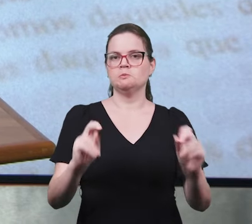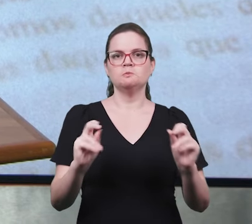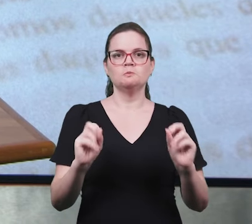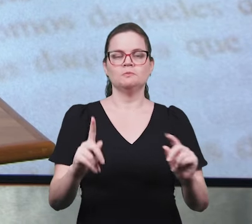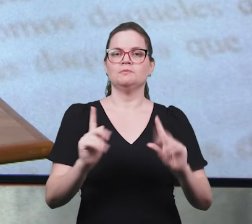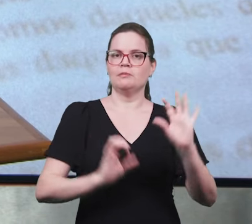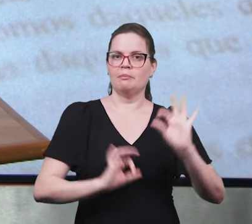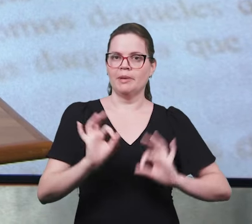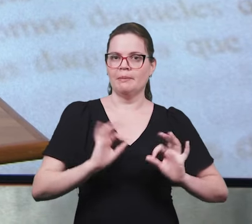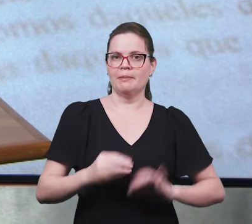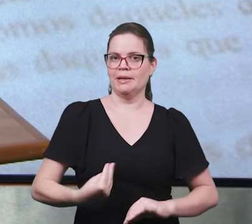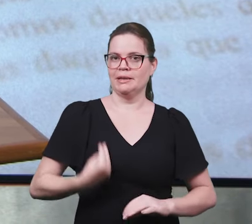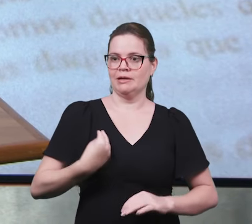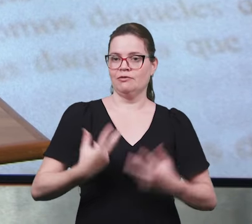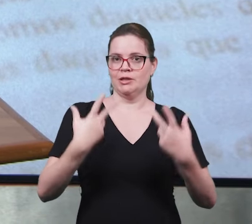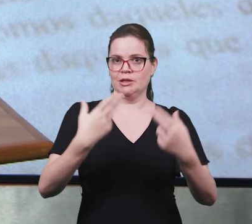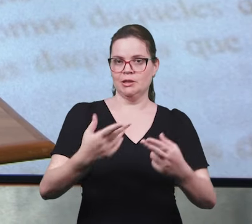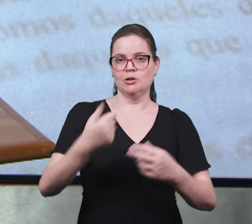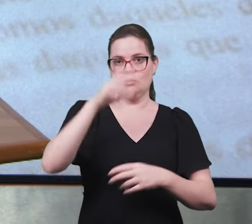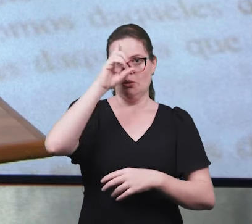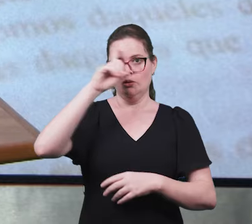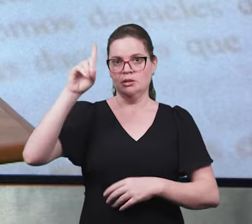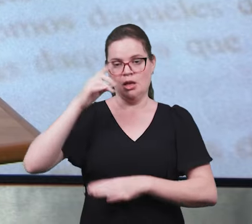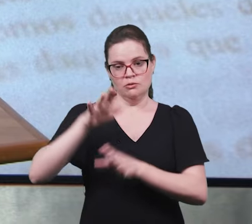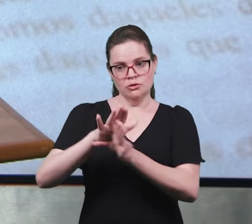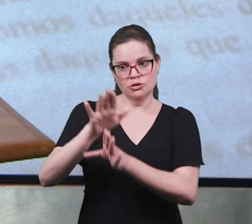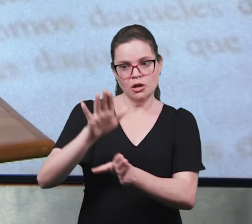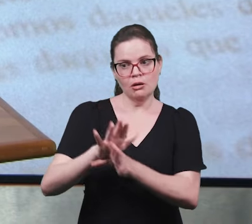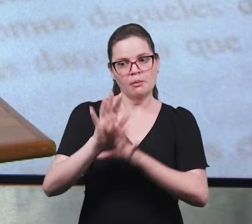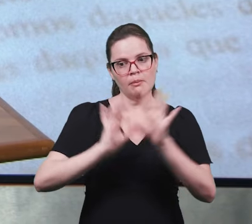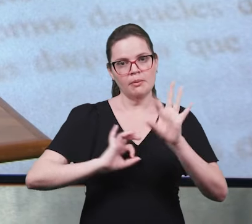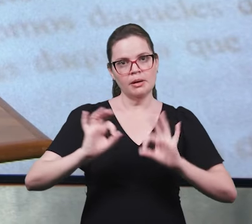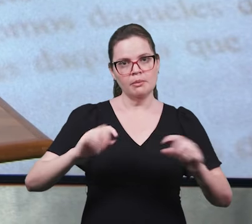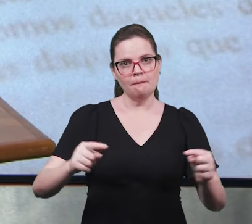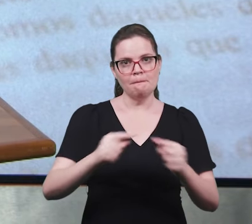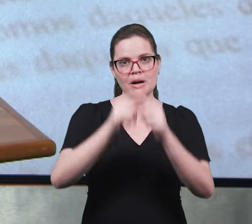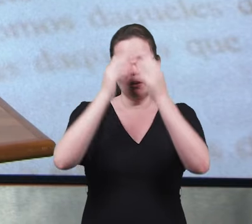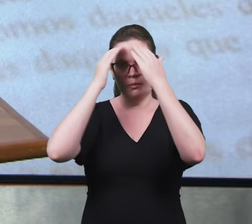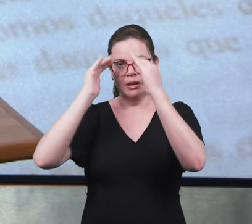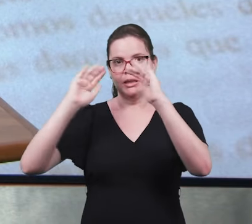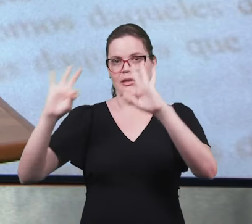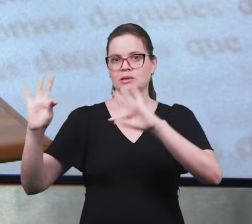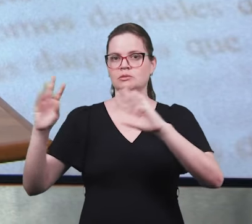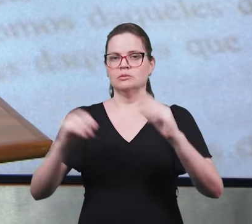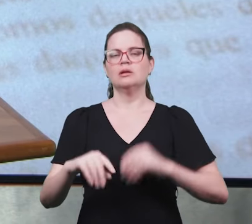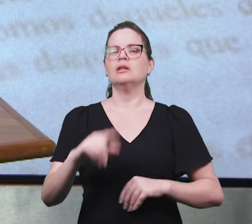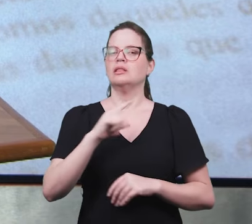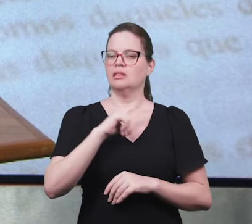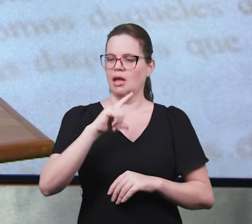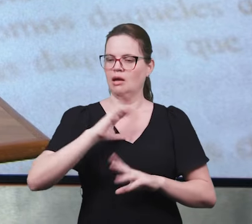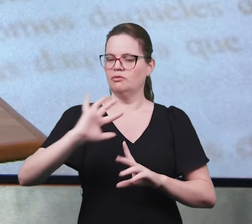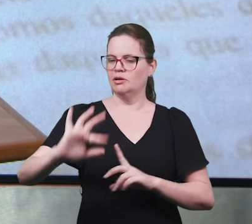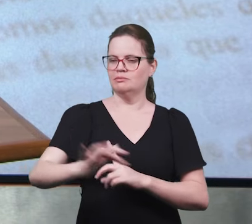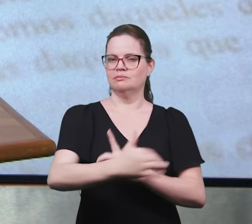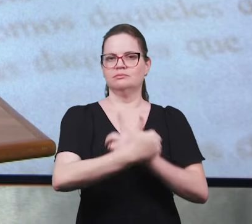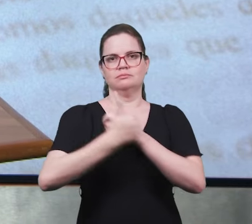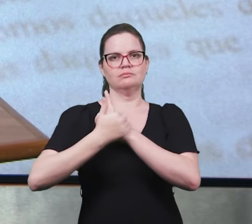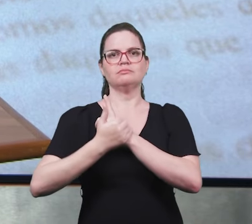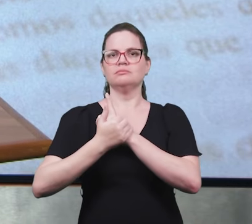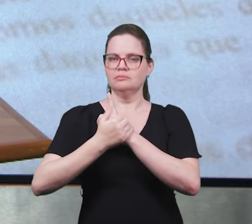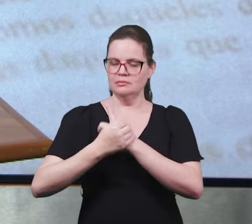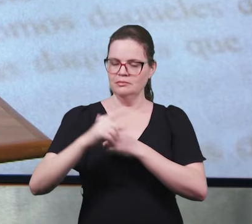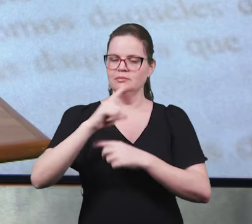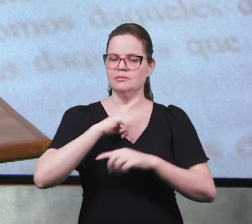se preparando conforme Deus os instruía, foram realizados grandes prodígios na